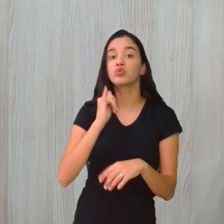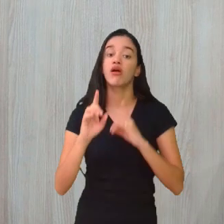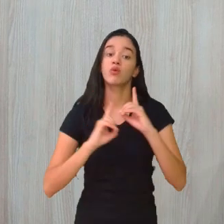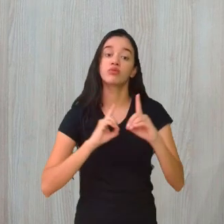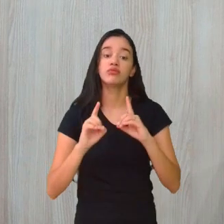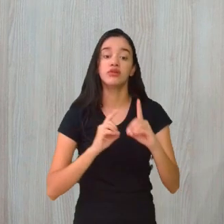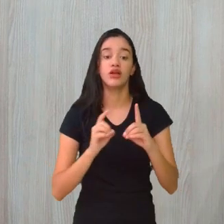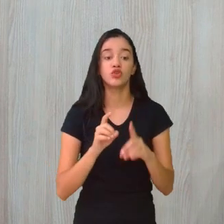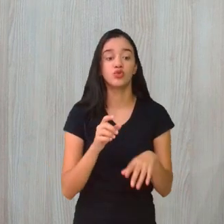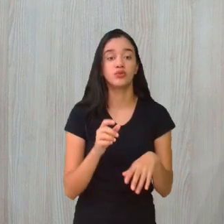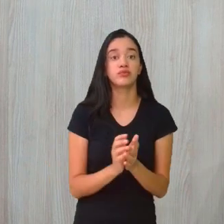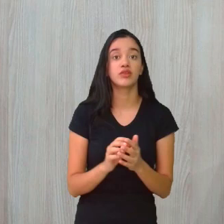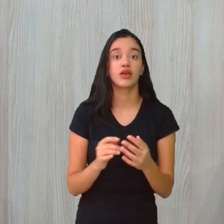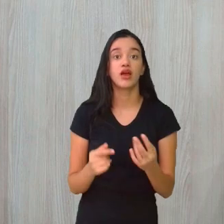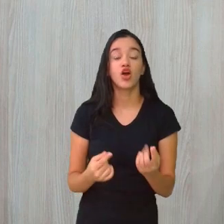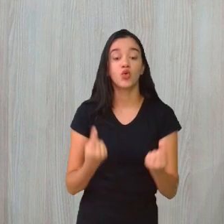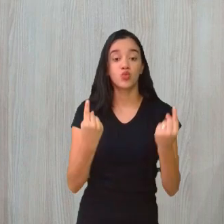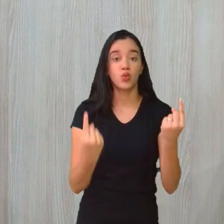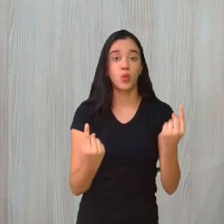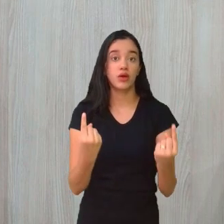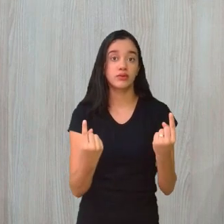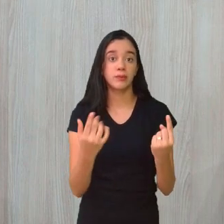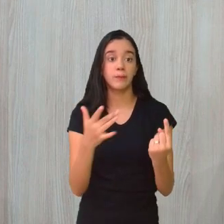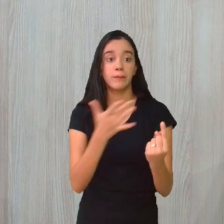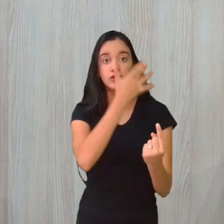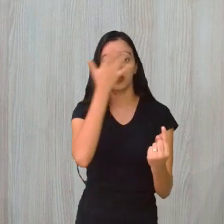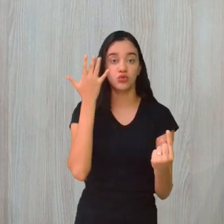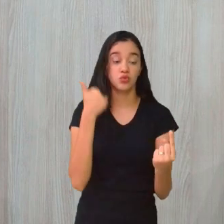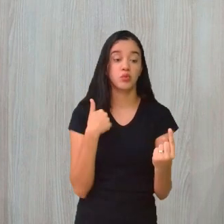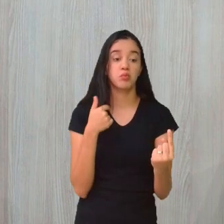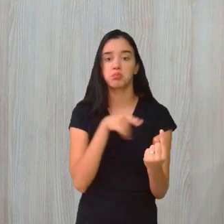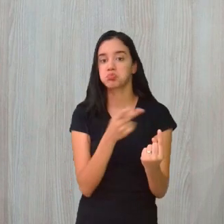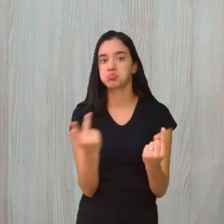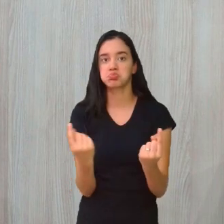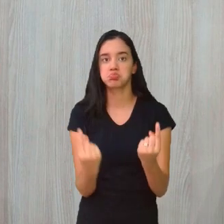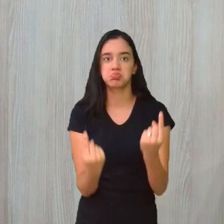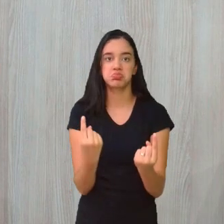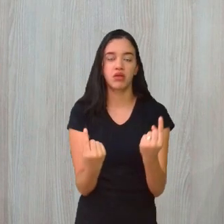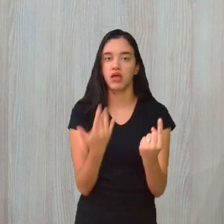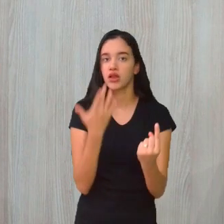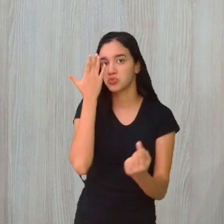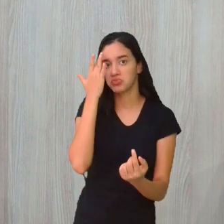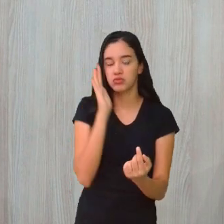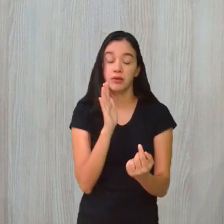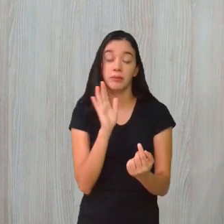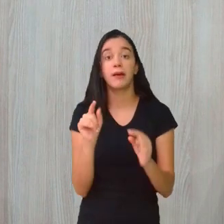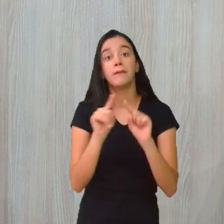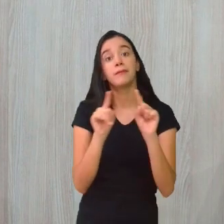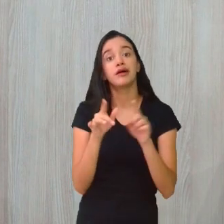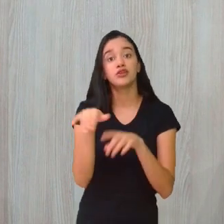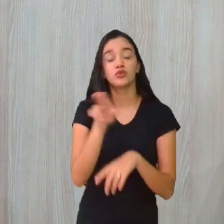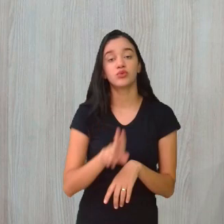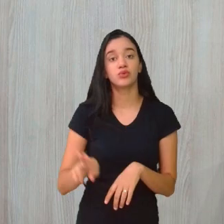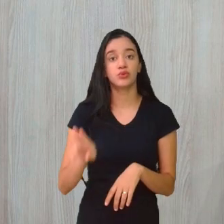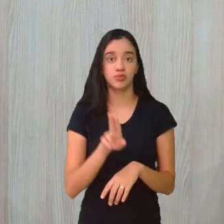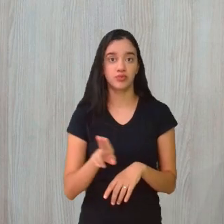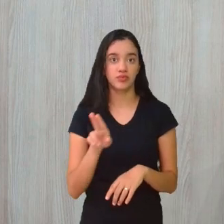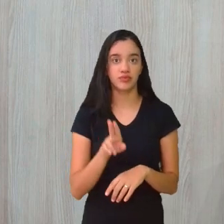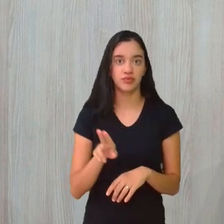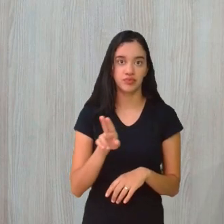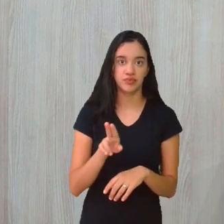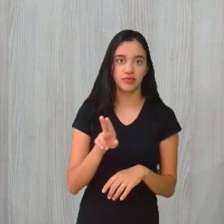duas pessoas e a gente não sabe quem são essas pessoas, assim, a gente não sabe qual é a fala de quem, mas ele utiliza uns símbolos no